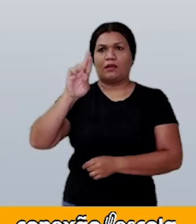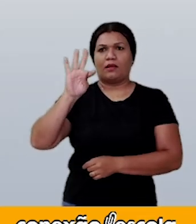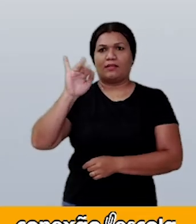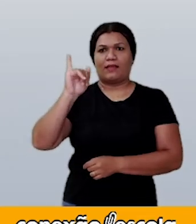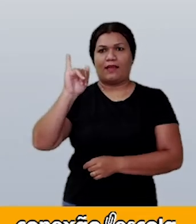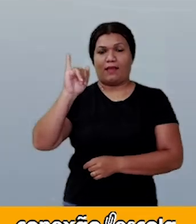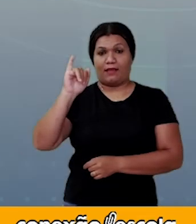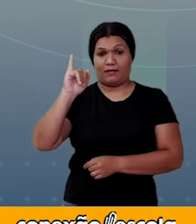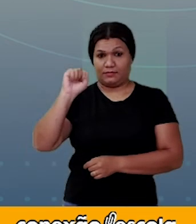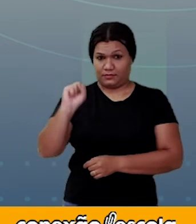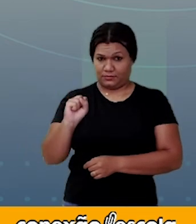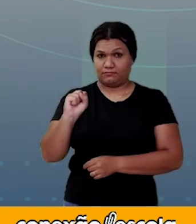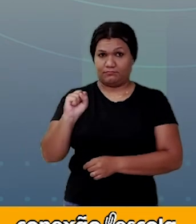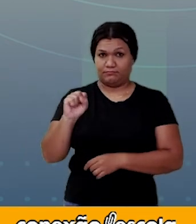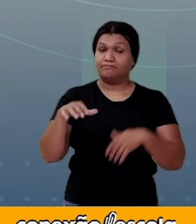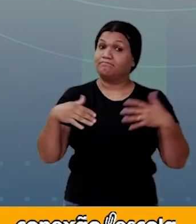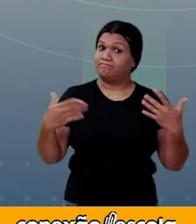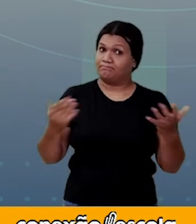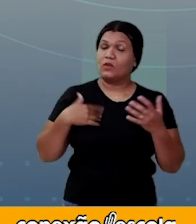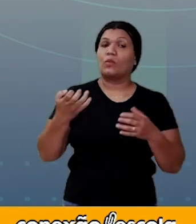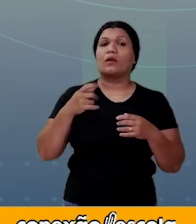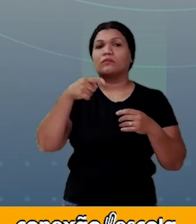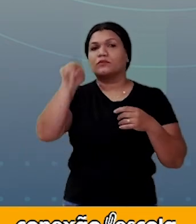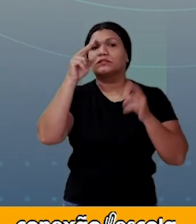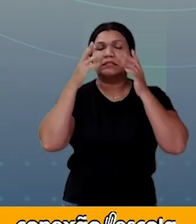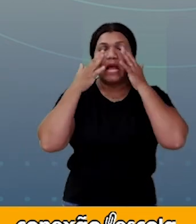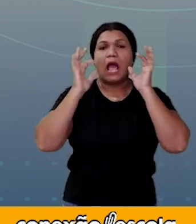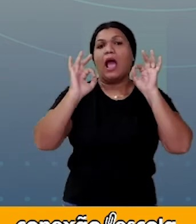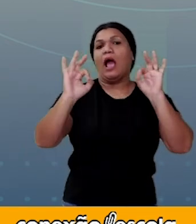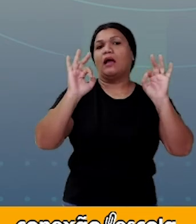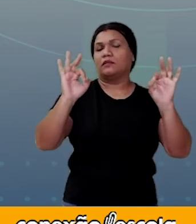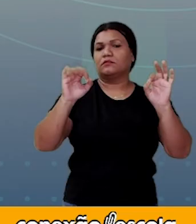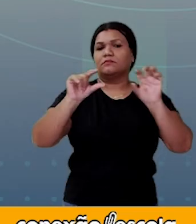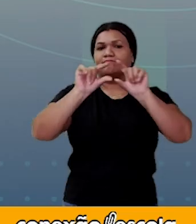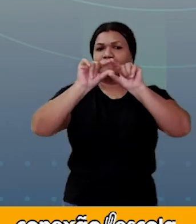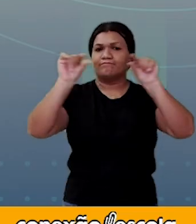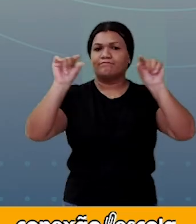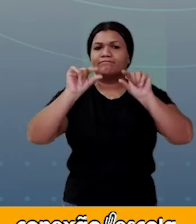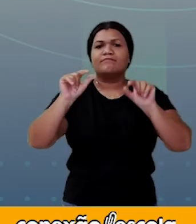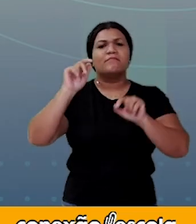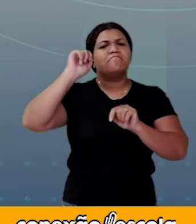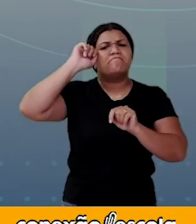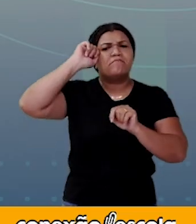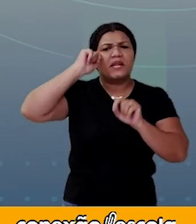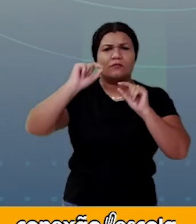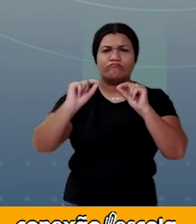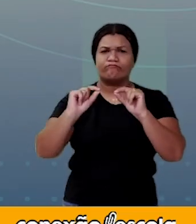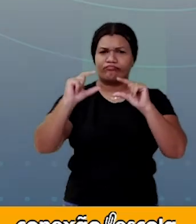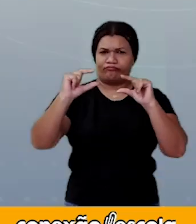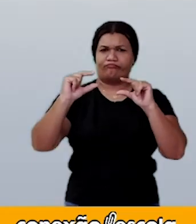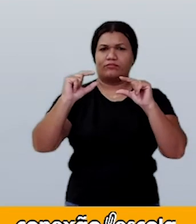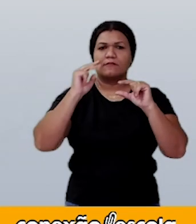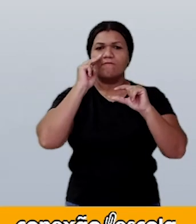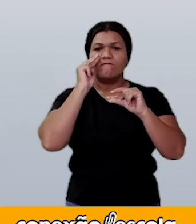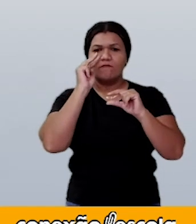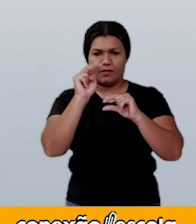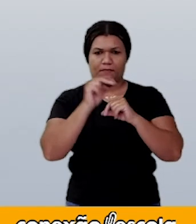Bem, eu quero chamar a atenção de vocês aqui para esses trechos que estão em negrito, destacados